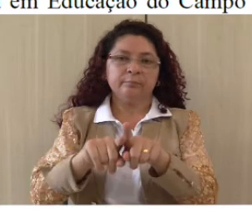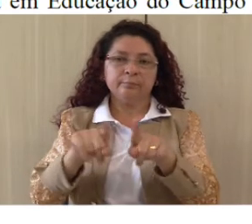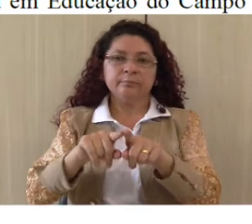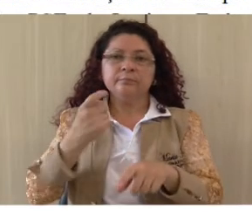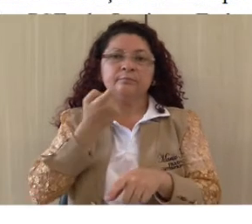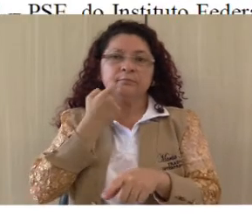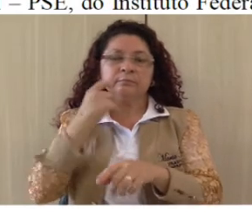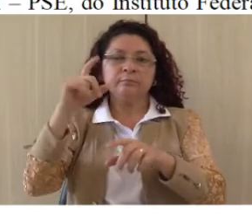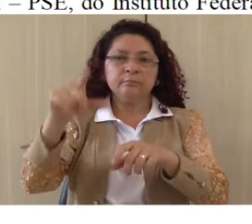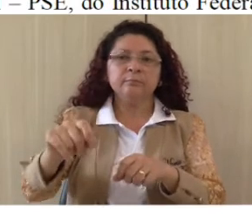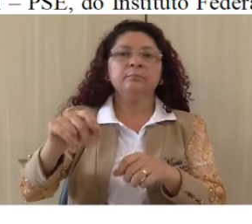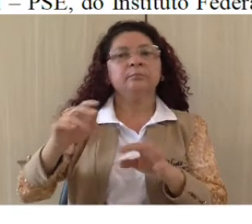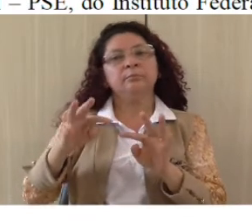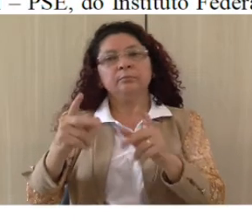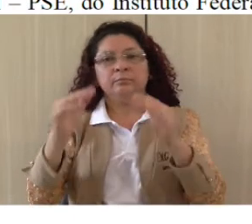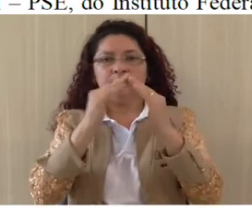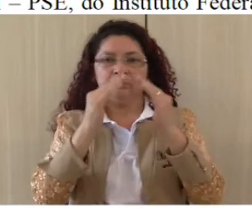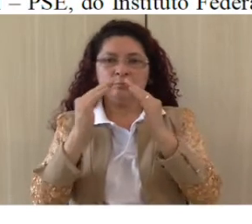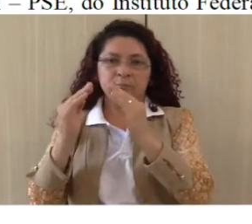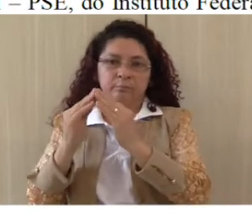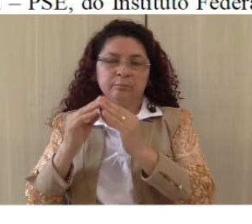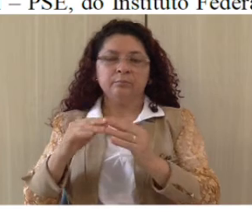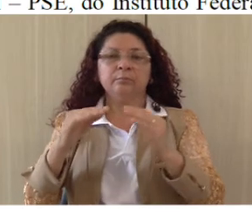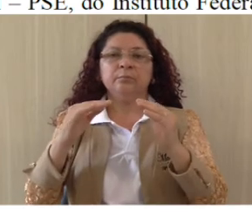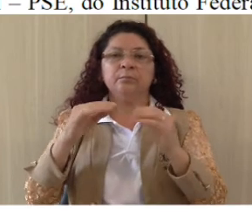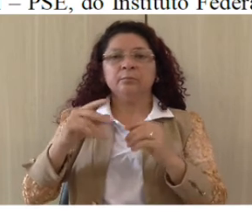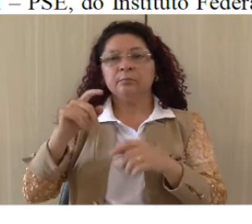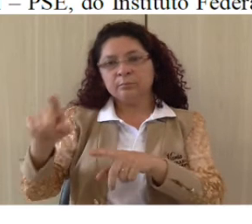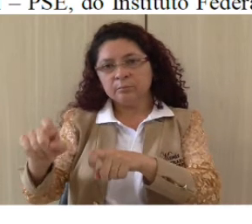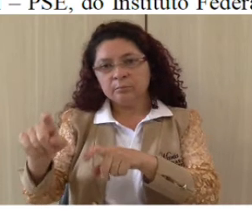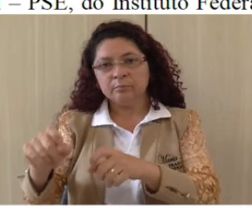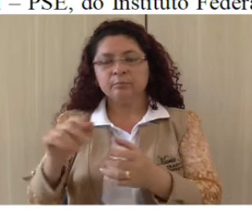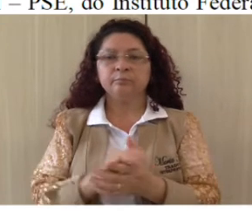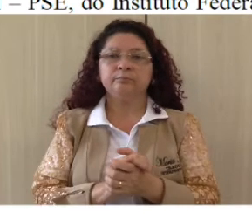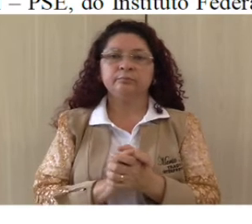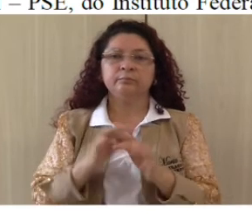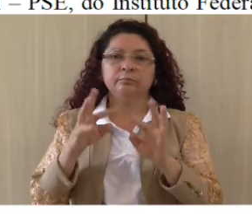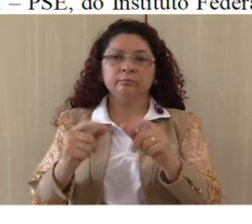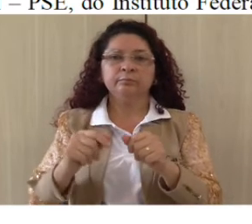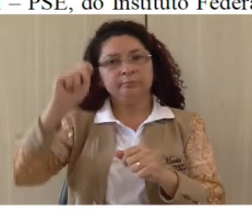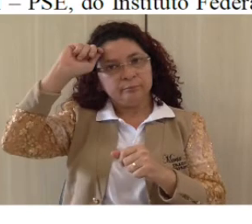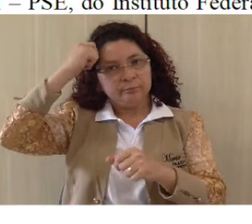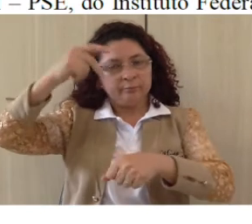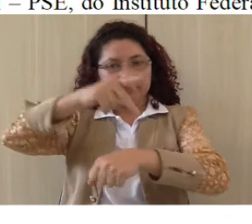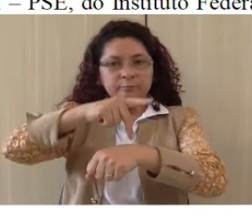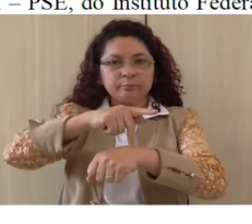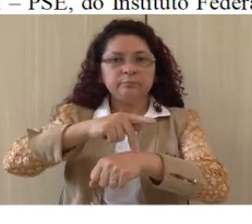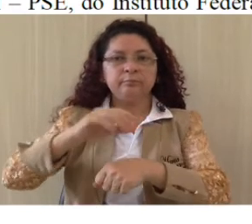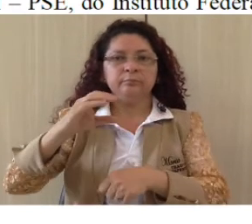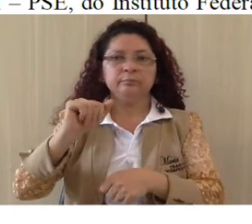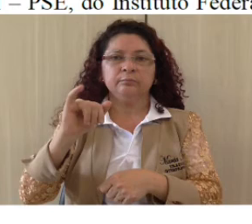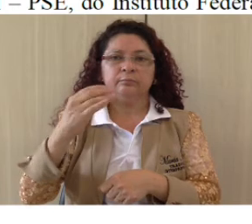artesanais, ribeirinhos, assentados e acampados da reforma agrária, quilombolas,